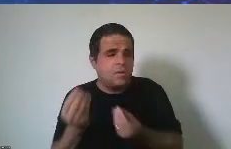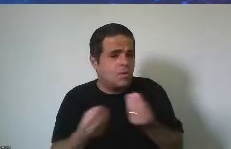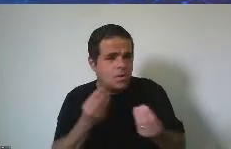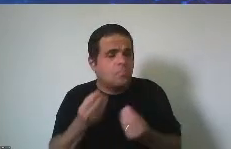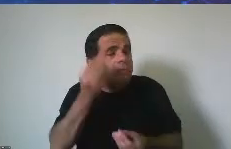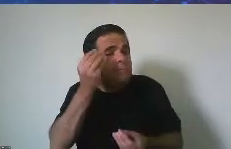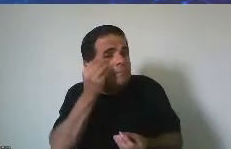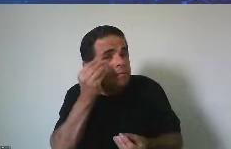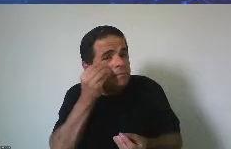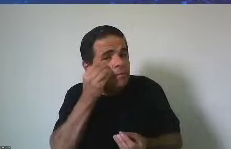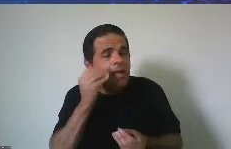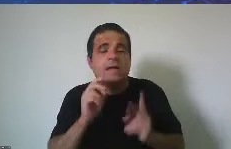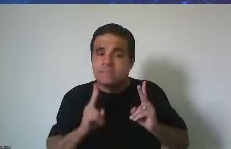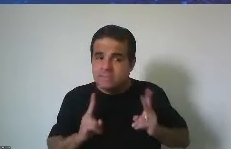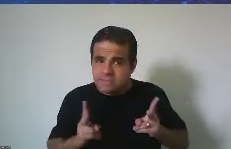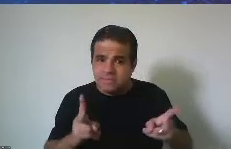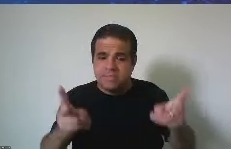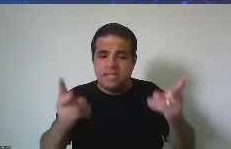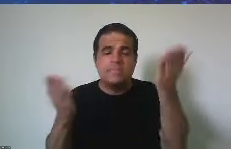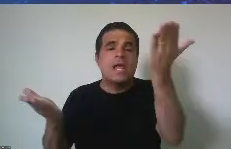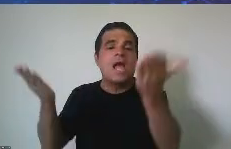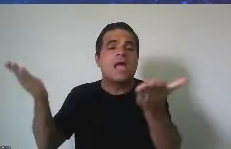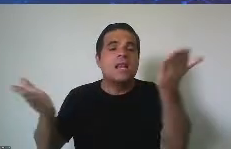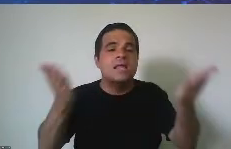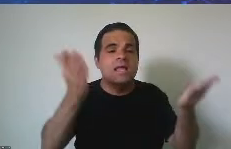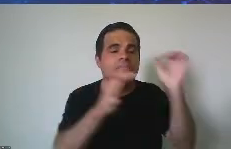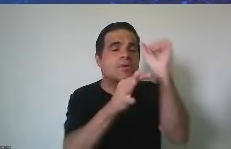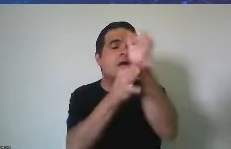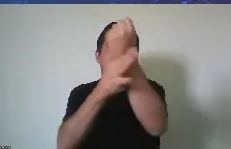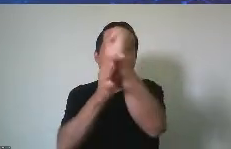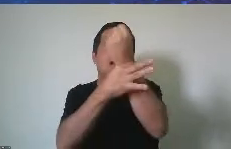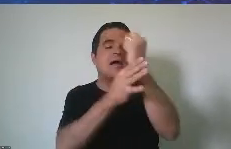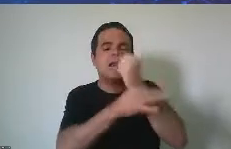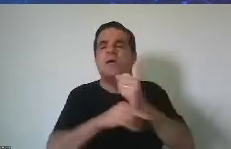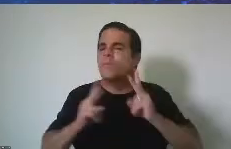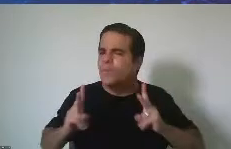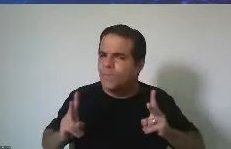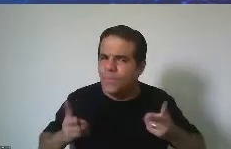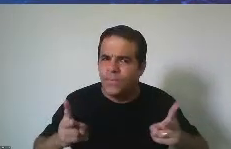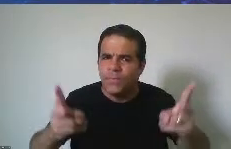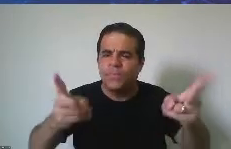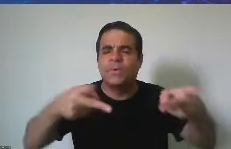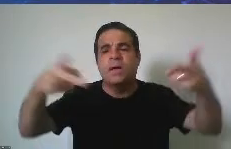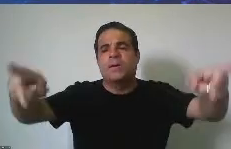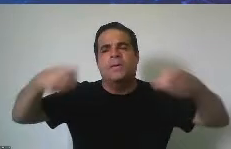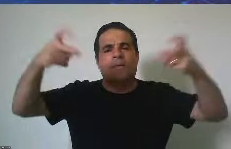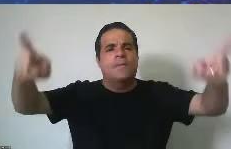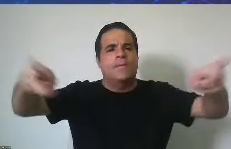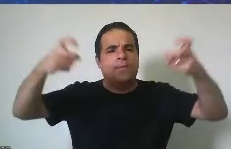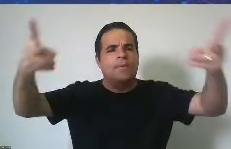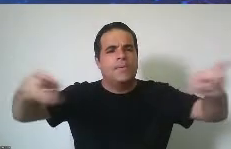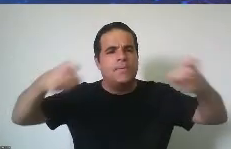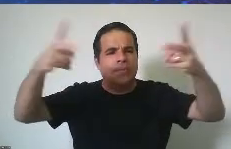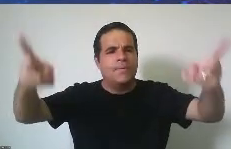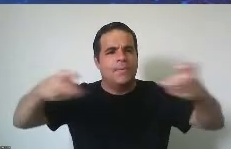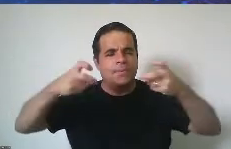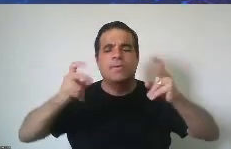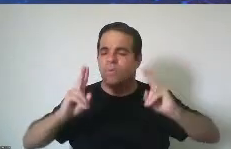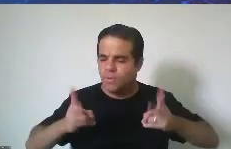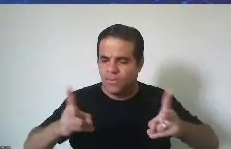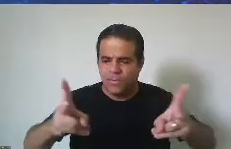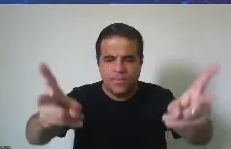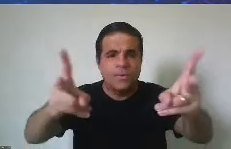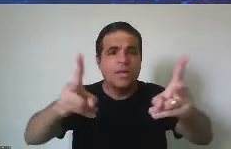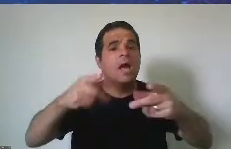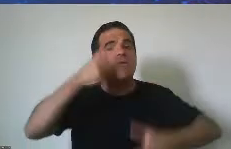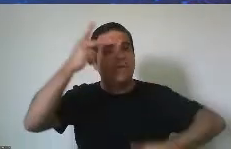sempre equilíbrio e garantir longevidade e rentabilidade para o nosso negócio a gente falou aqui bastante